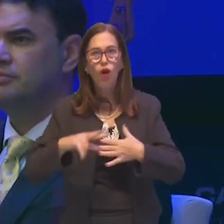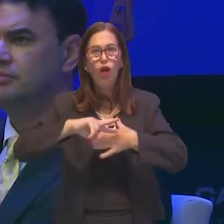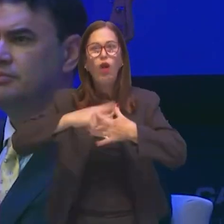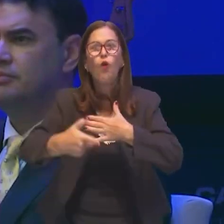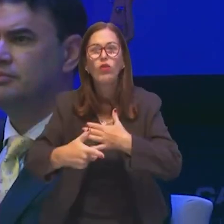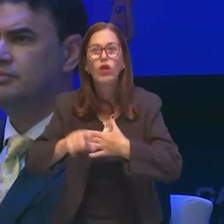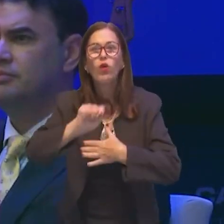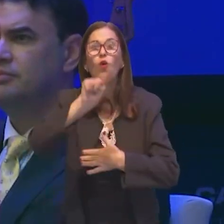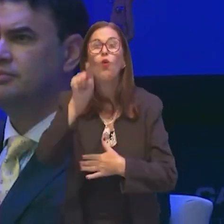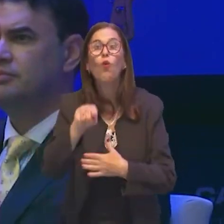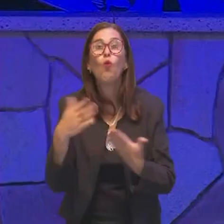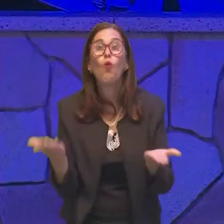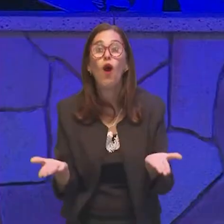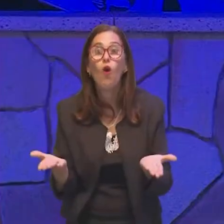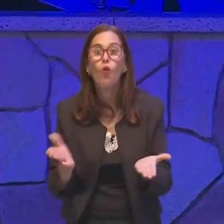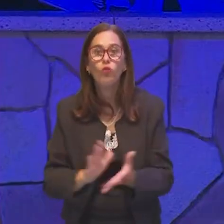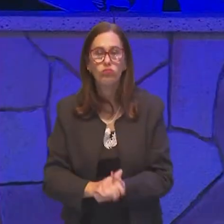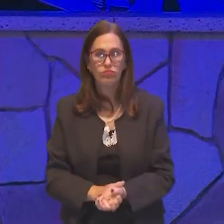preço?